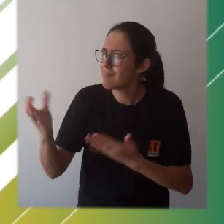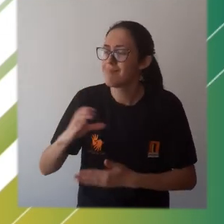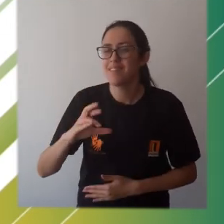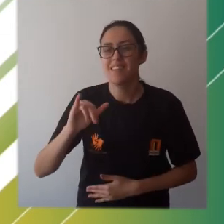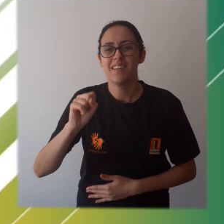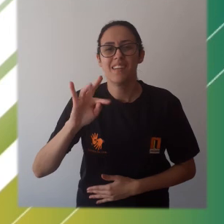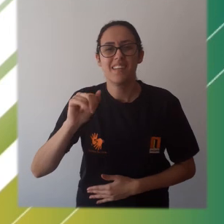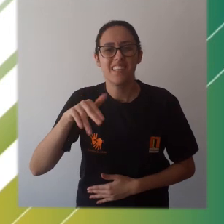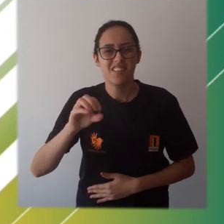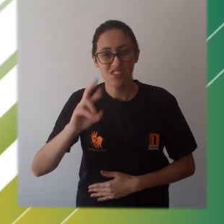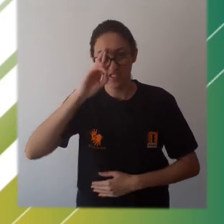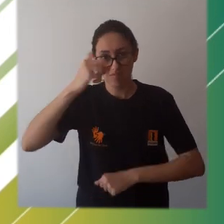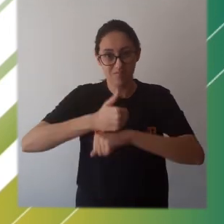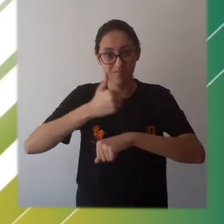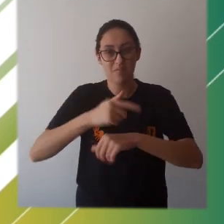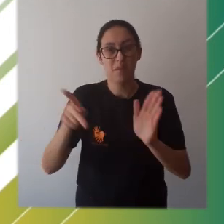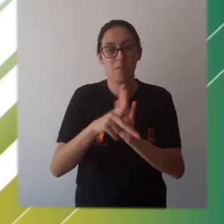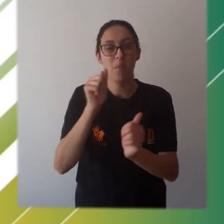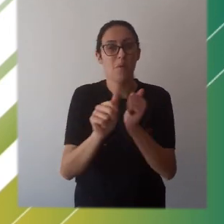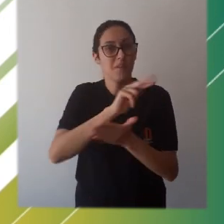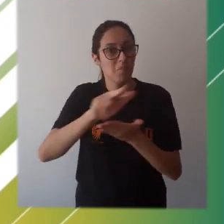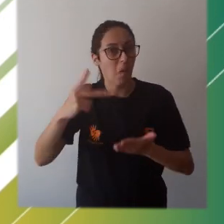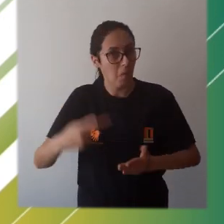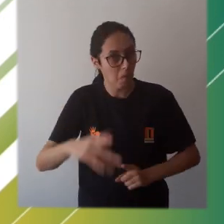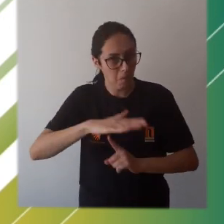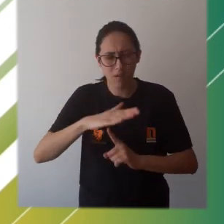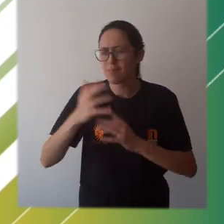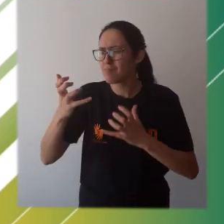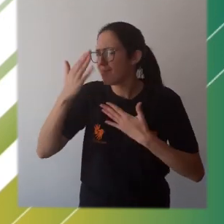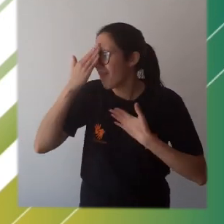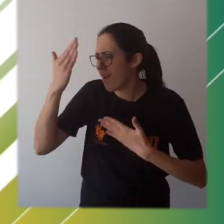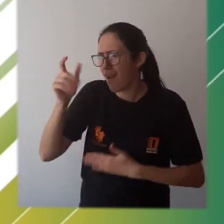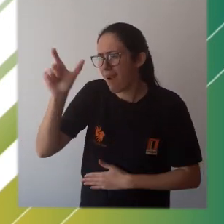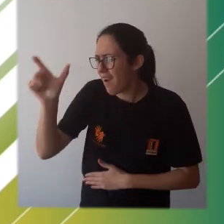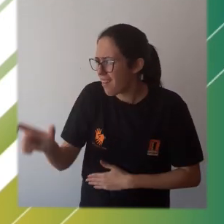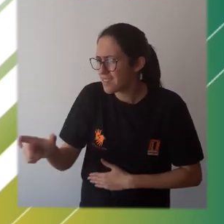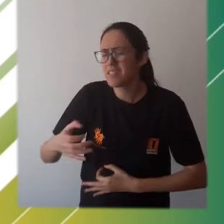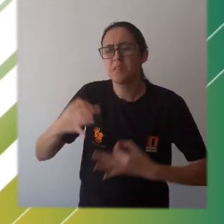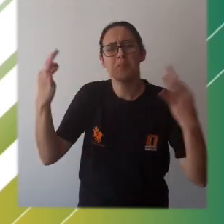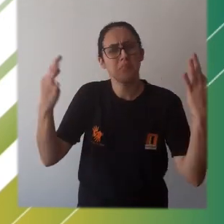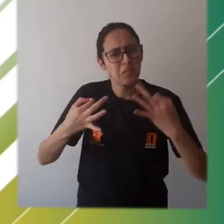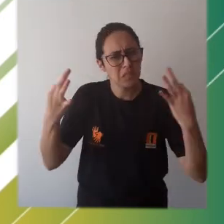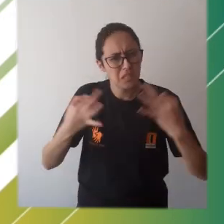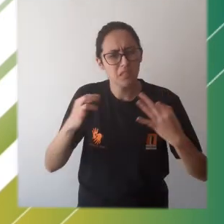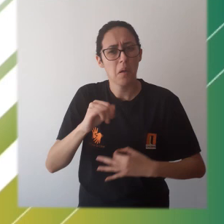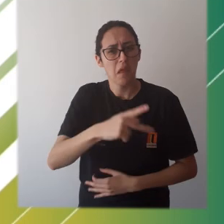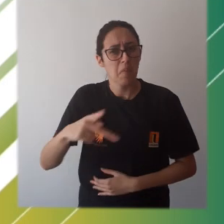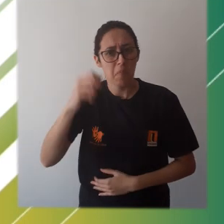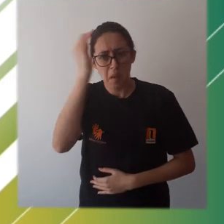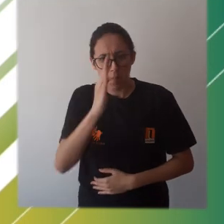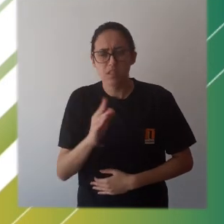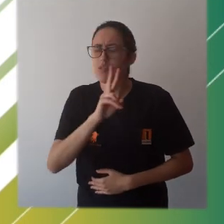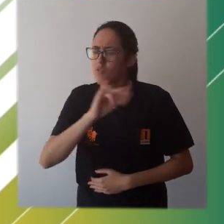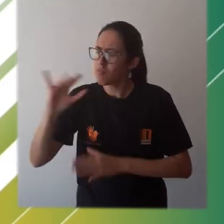Cristiano Del Rey, diretor de esportes da Superintendência de Esportes do Estado do Paraná, eu quero te agradecer e, com certeza, o